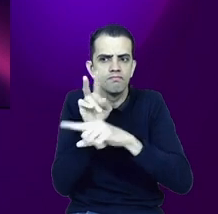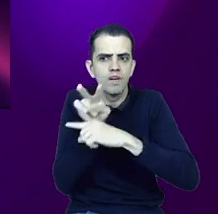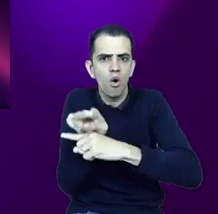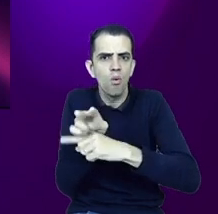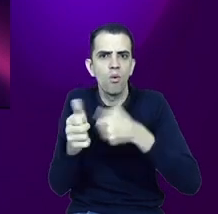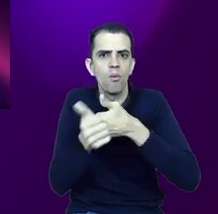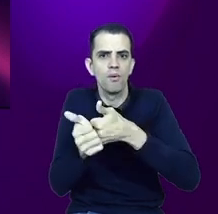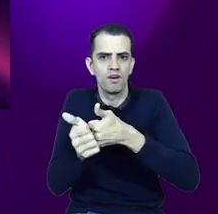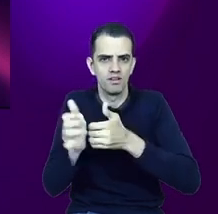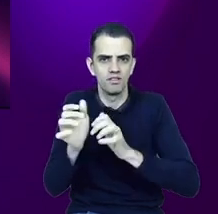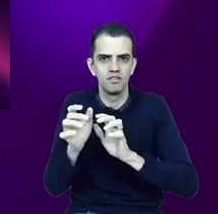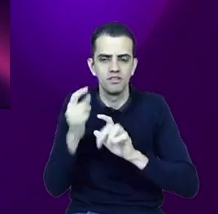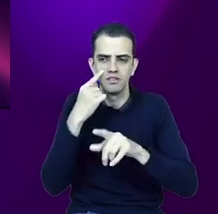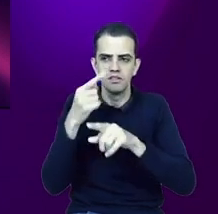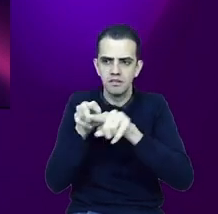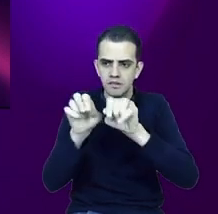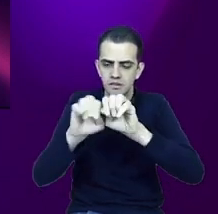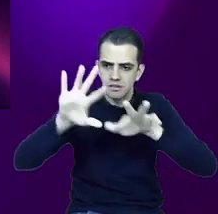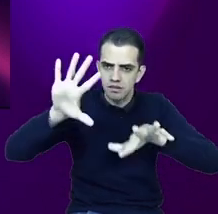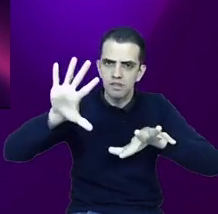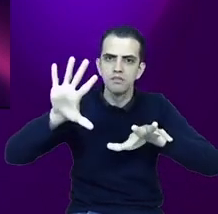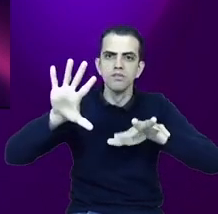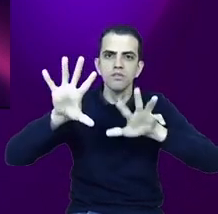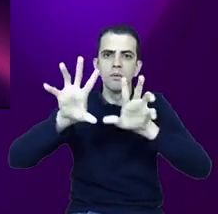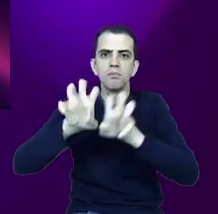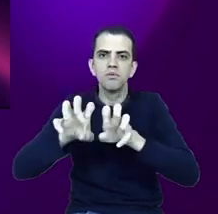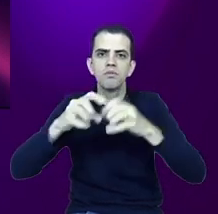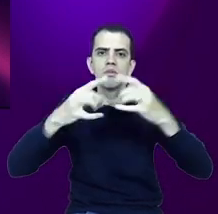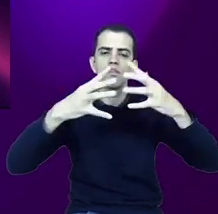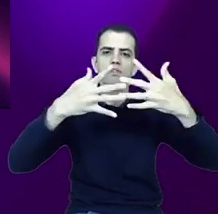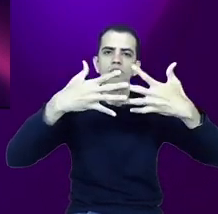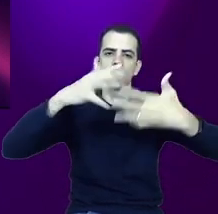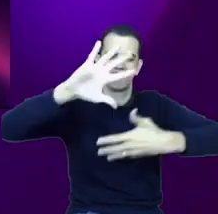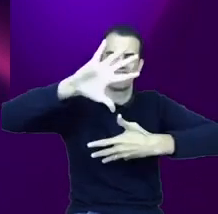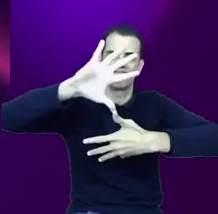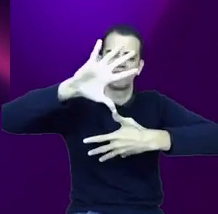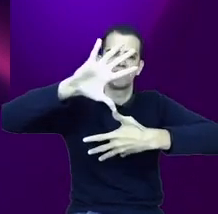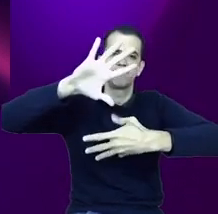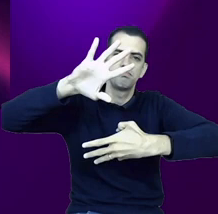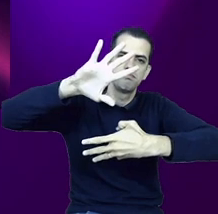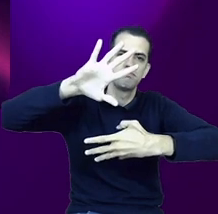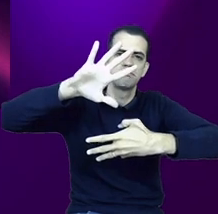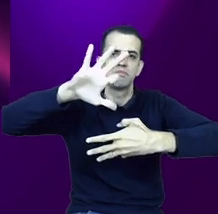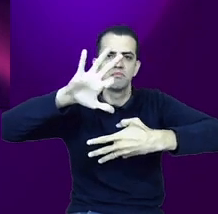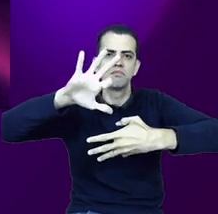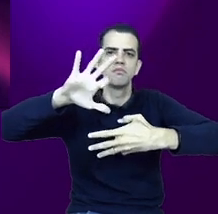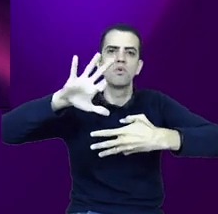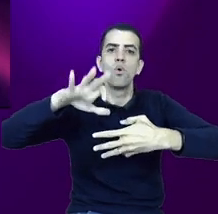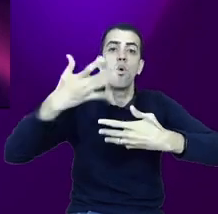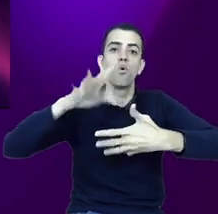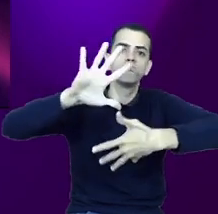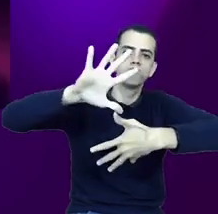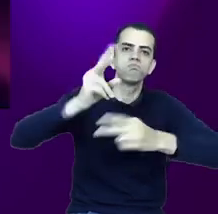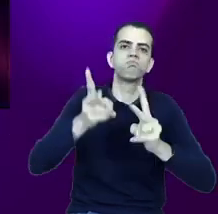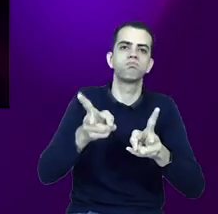situação do paciente como está. E isso tudo, obviamente, objetivando um aumento de sobrevida.